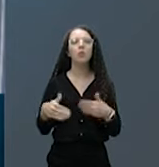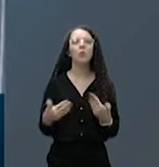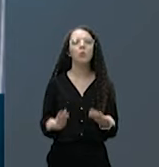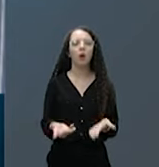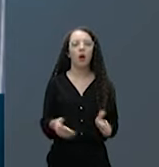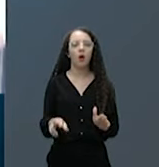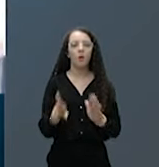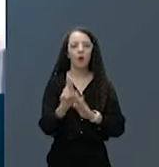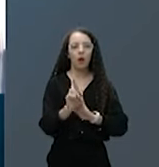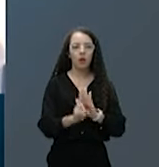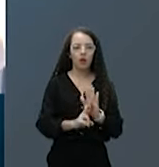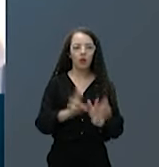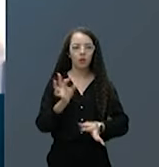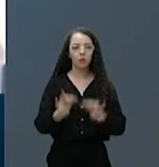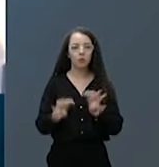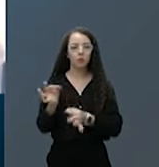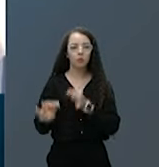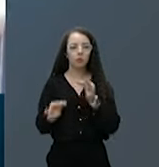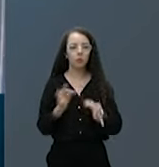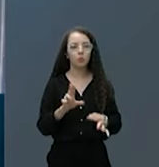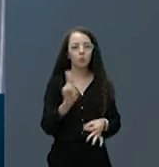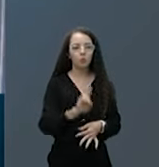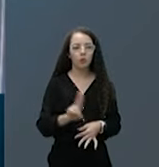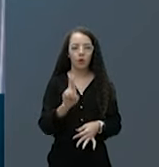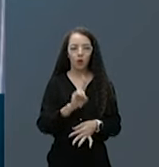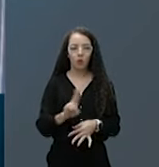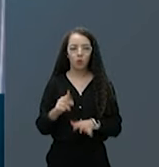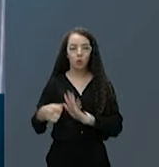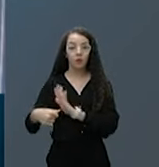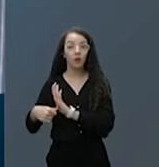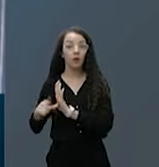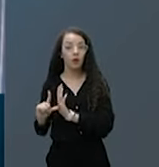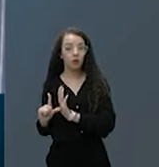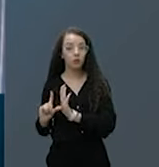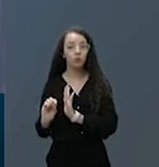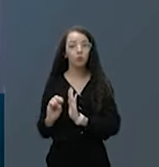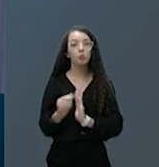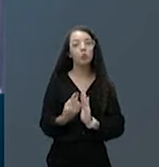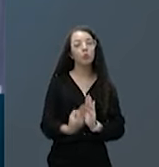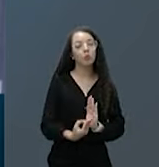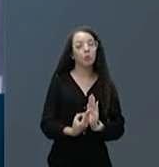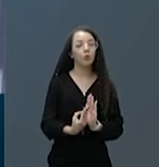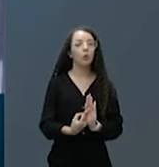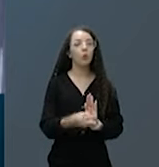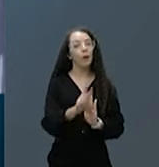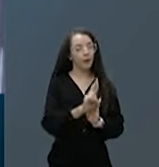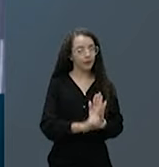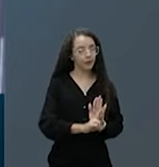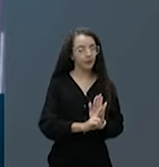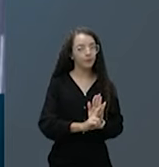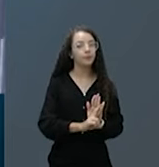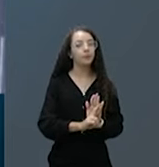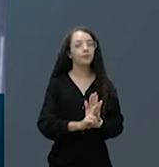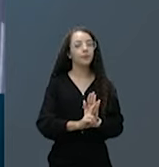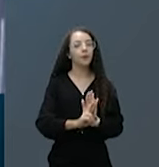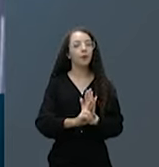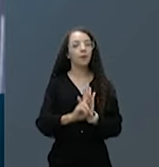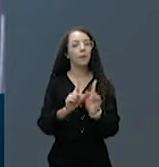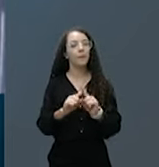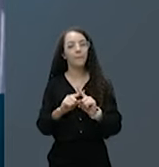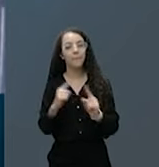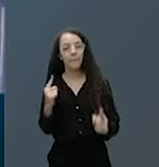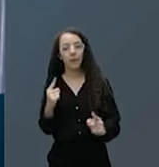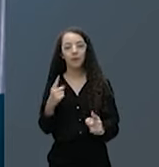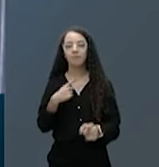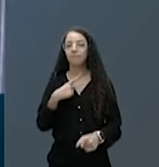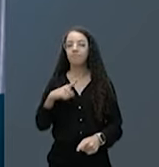hipótese, o precedente ou a regra. Entretanto, não há, no exame